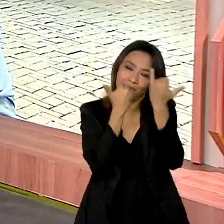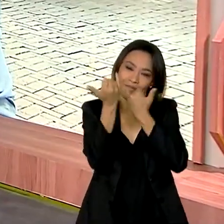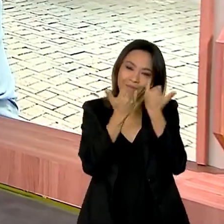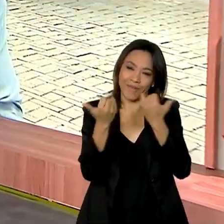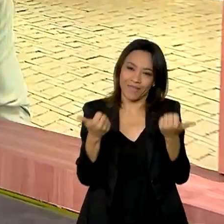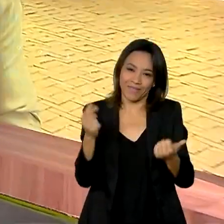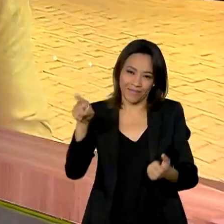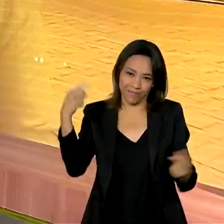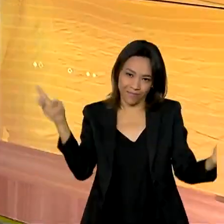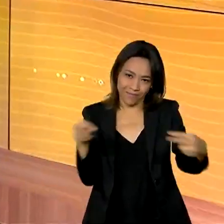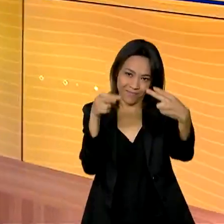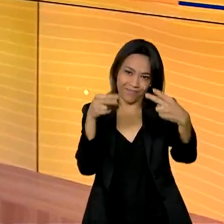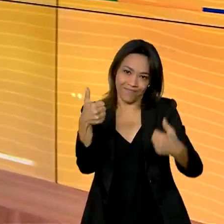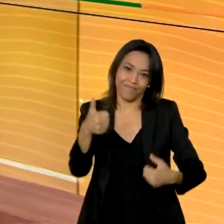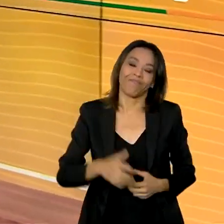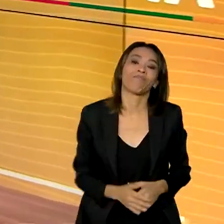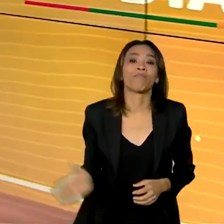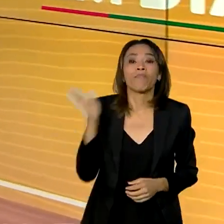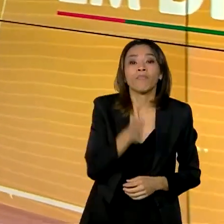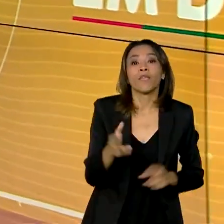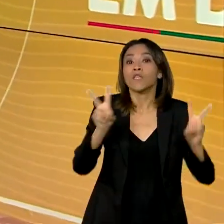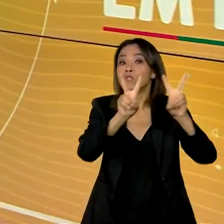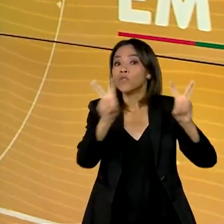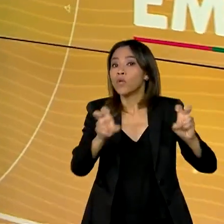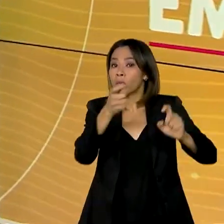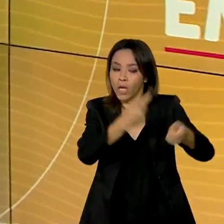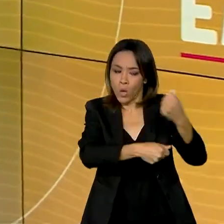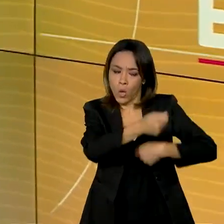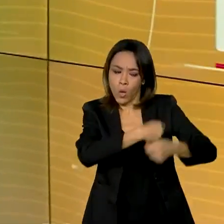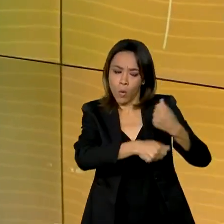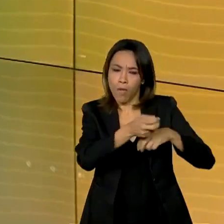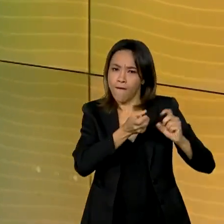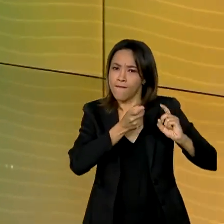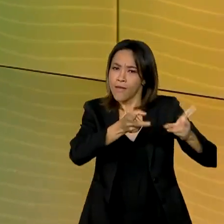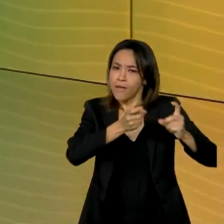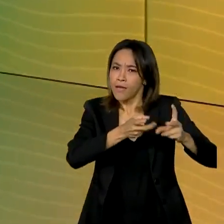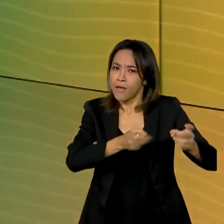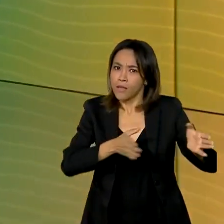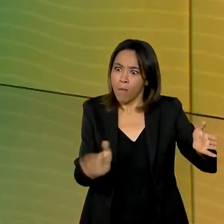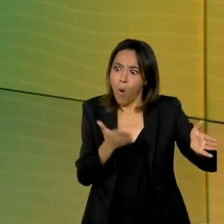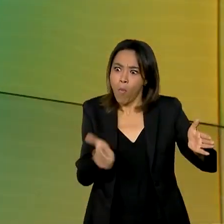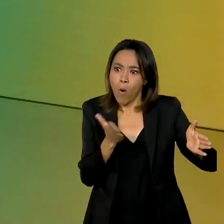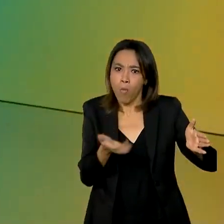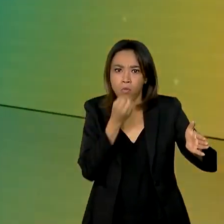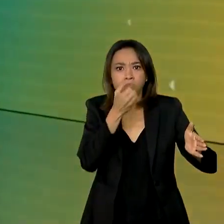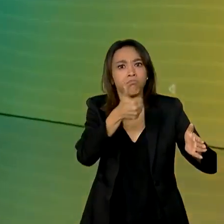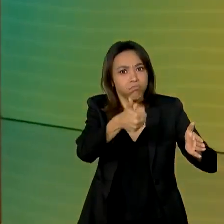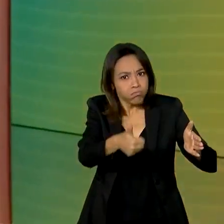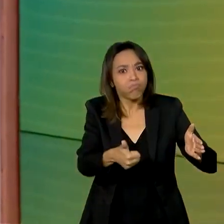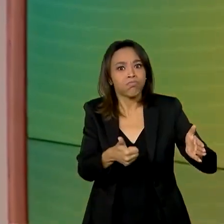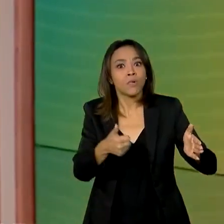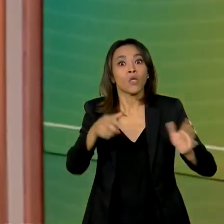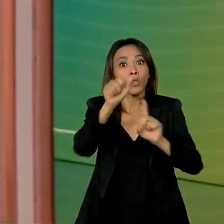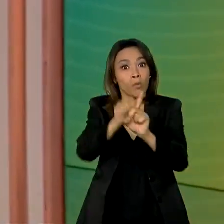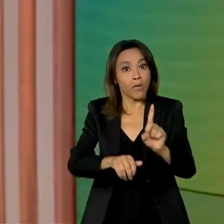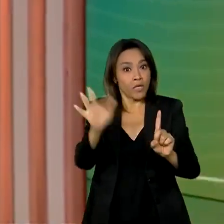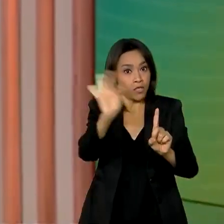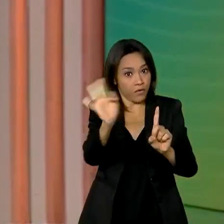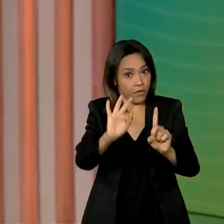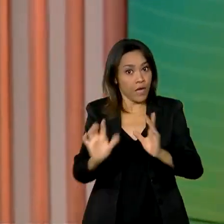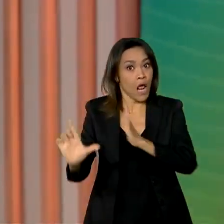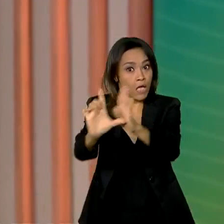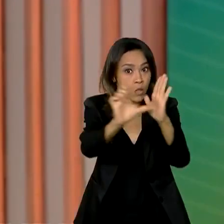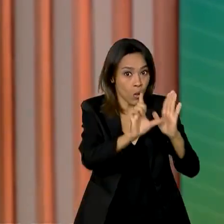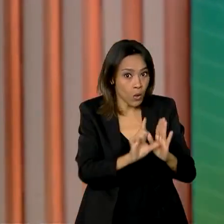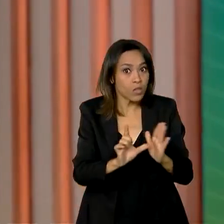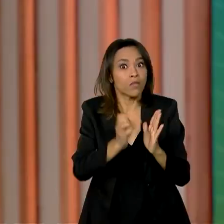mais. E ainda sobre economia, as vendas no comércio estão aquecidas. Em fevereiro, o setor varejista teve a segunda